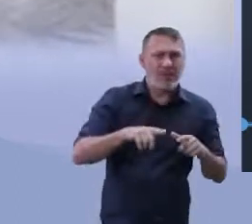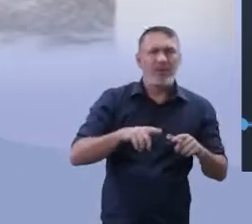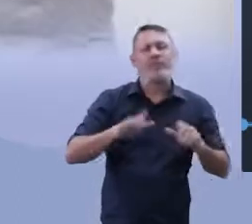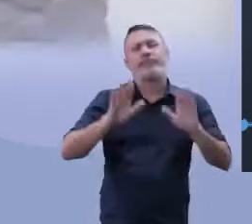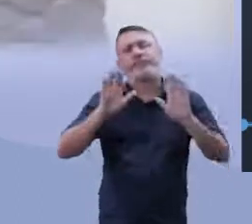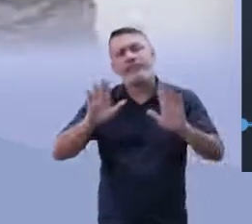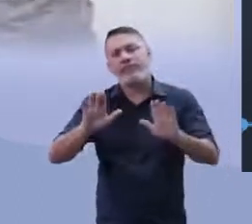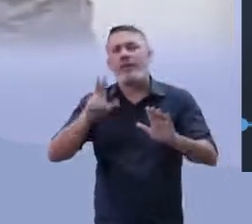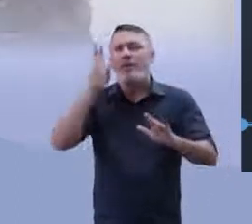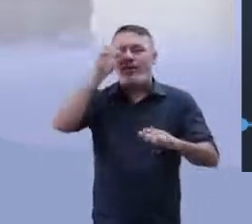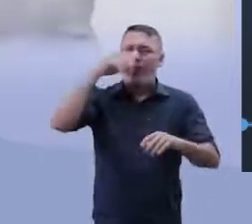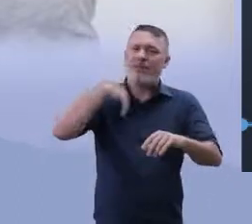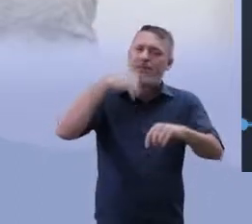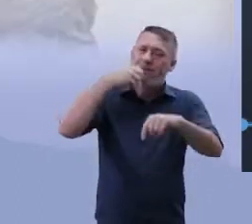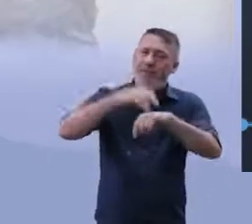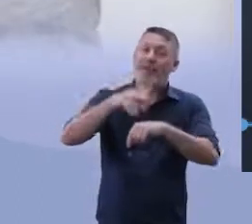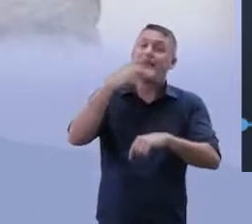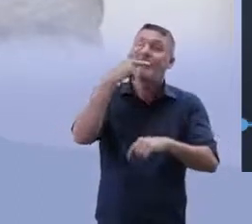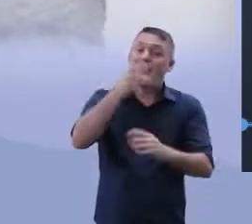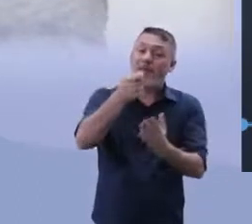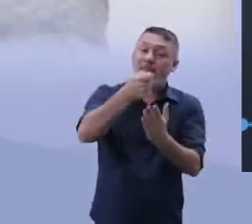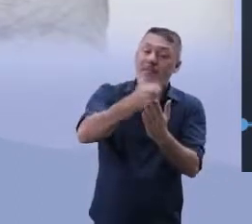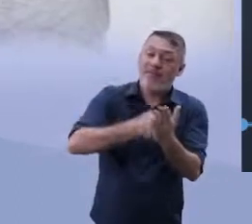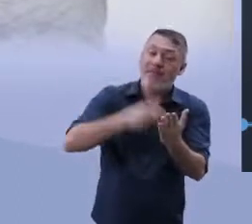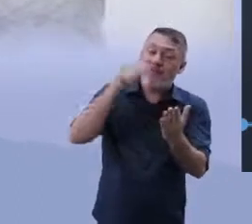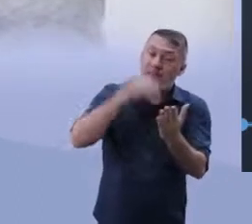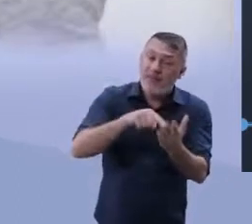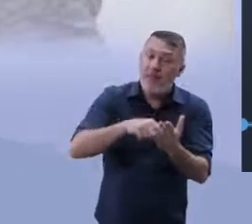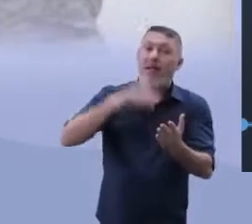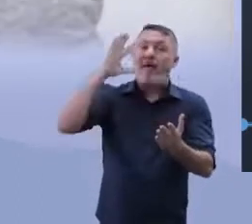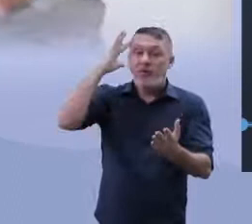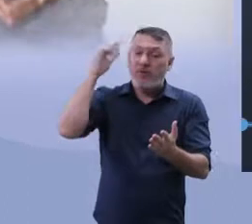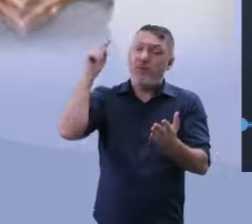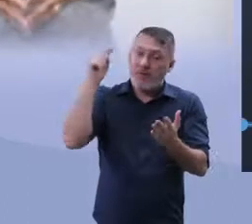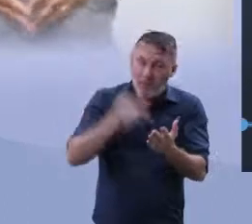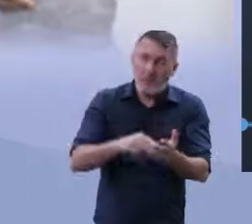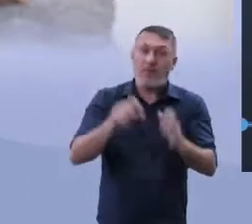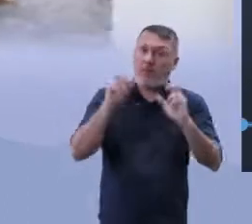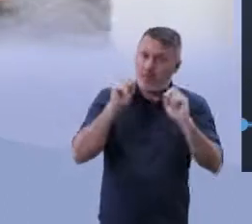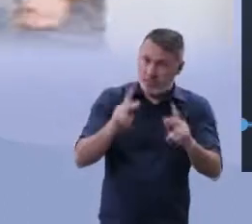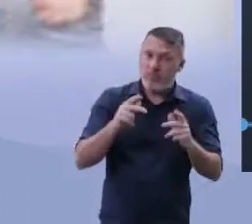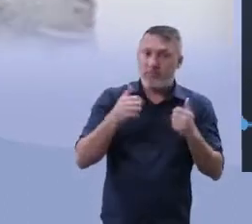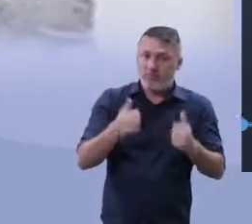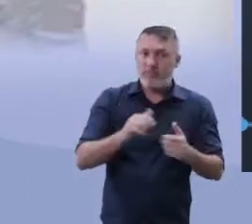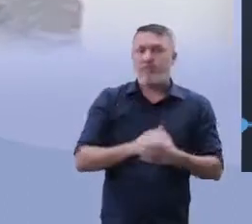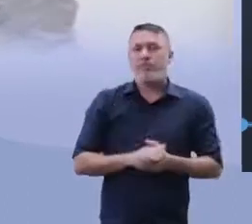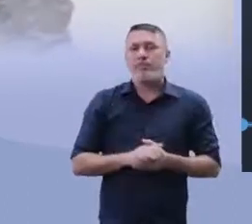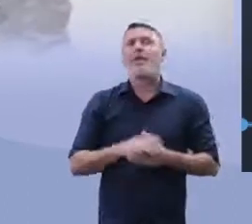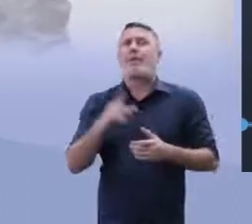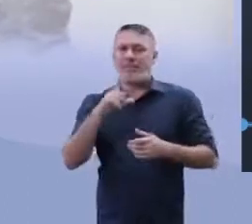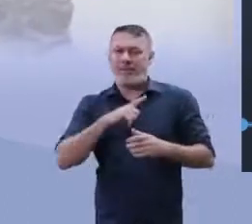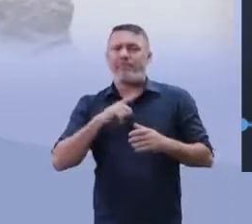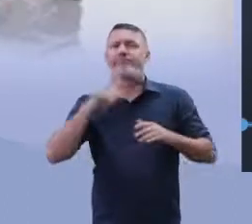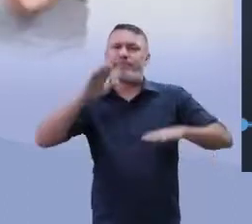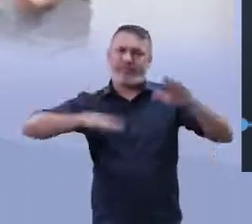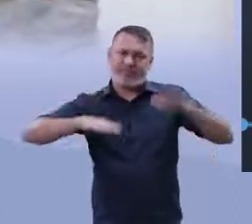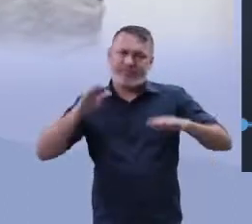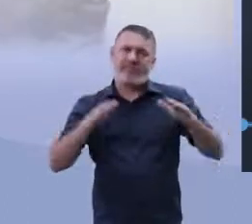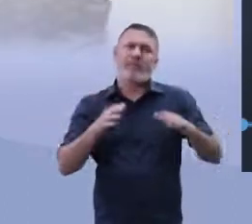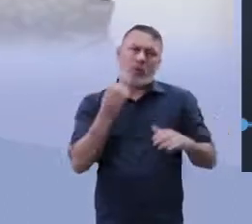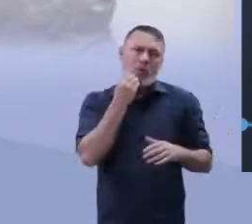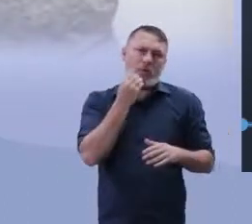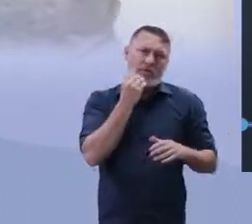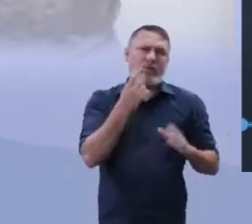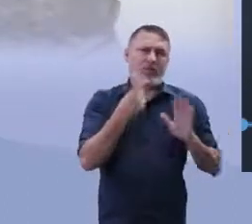nós estamos falando da redação. Você precisa resolver isso na sua redação. Obviamente, eles também são desrespeitados, mas nós temos